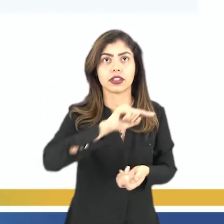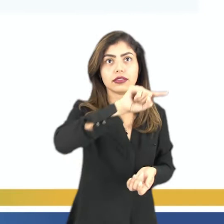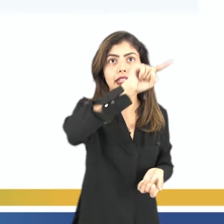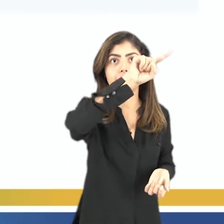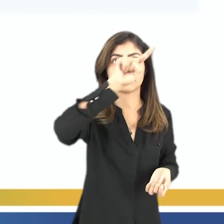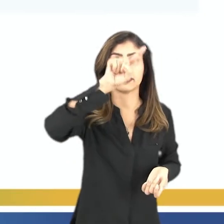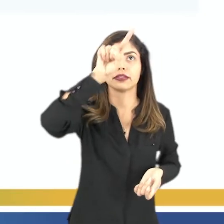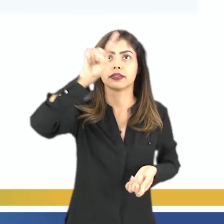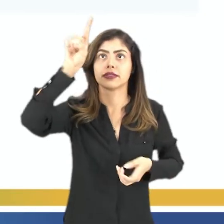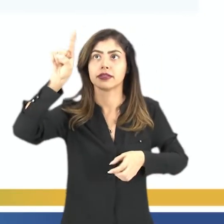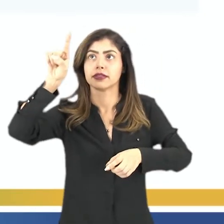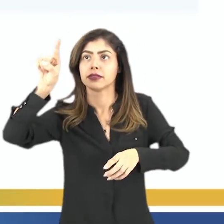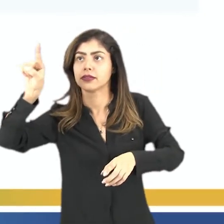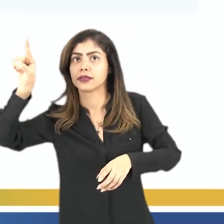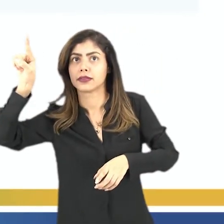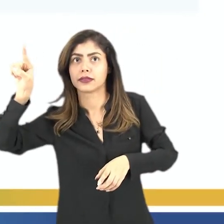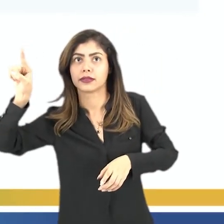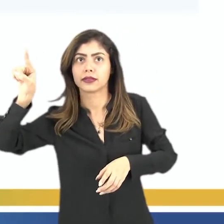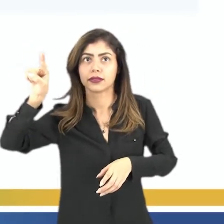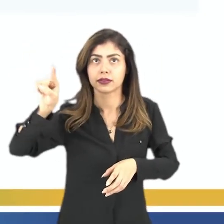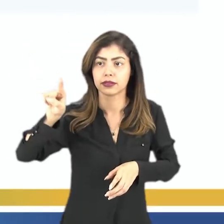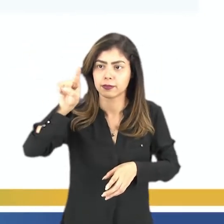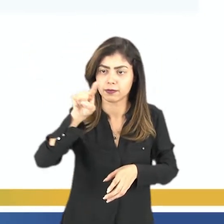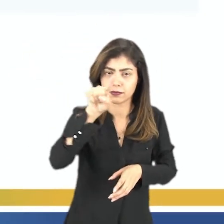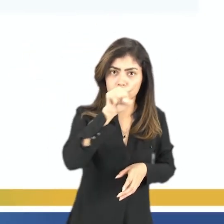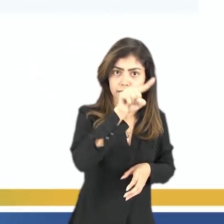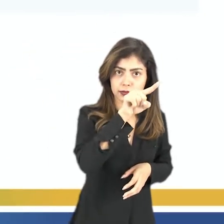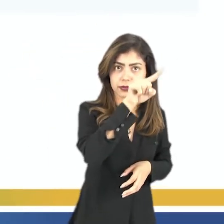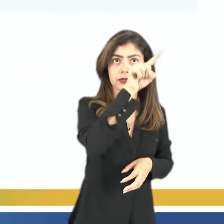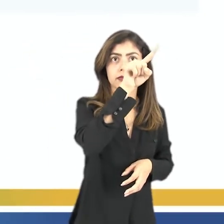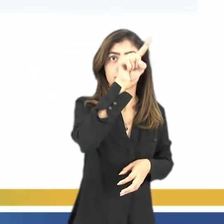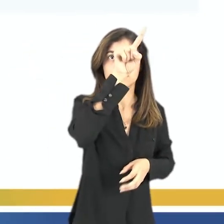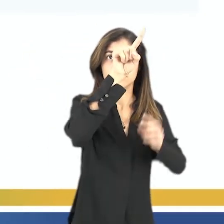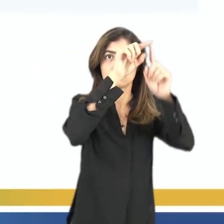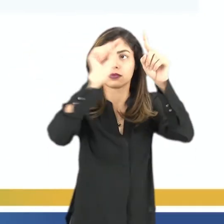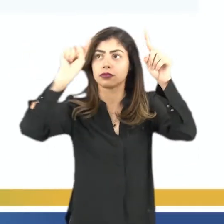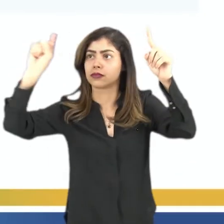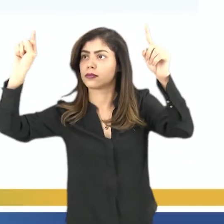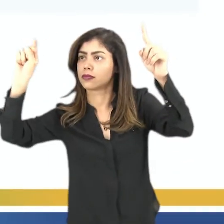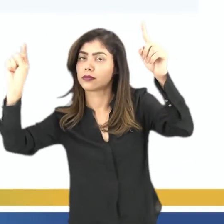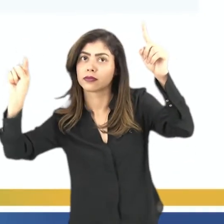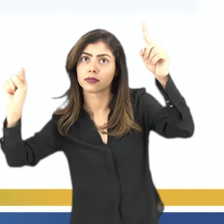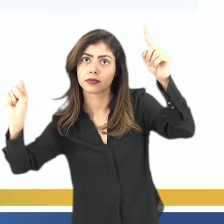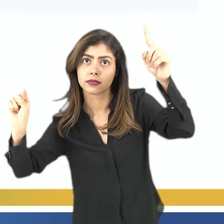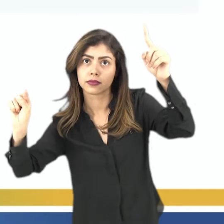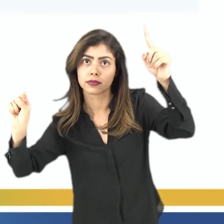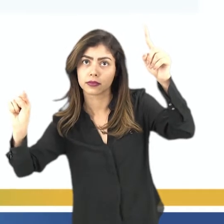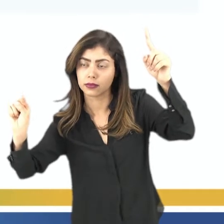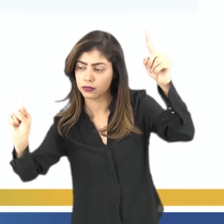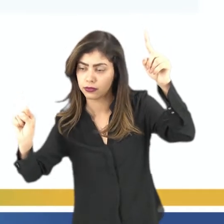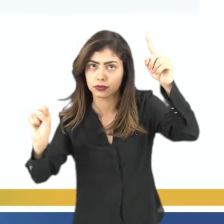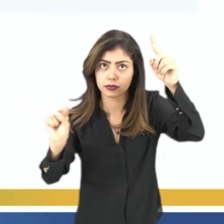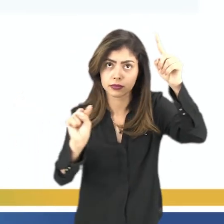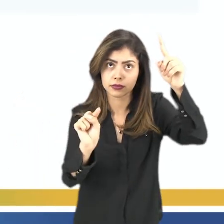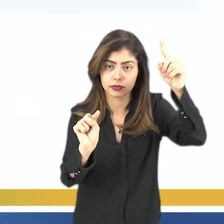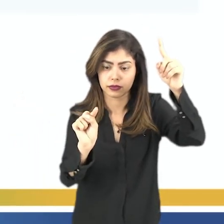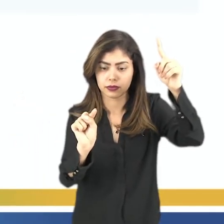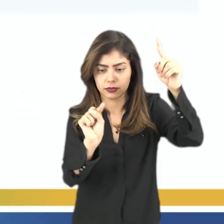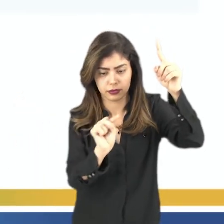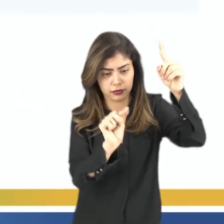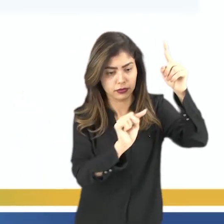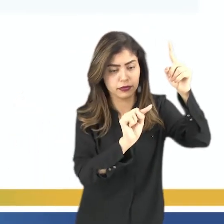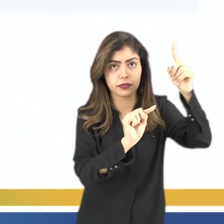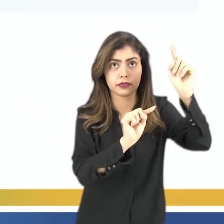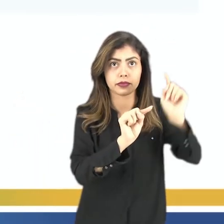tem uma parte ali de saída dessa corrente, que chega a um ponto, divide em dois, ou seja, fica um zigue-zague do lado do outro, ou